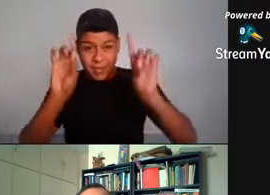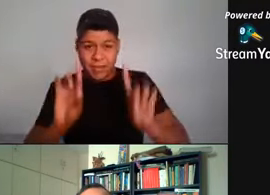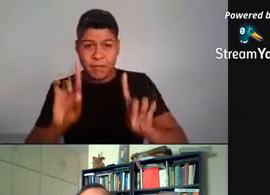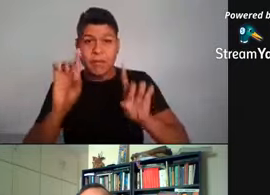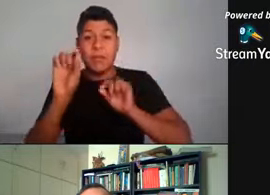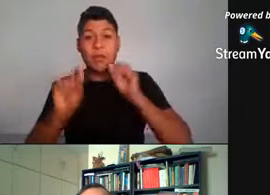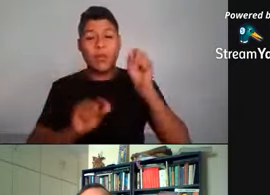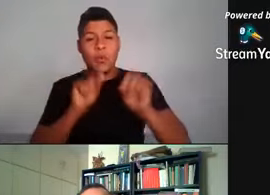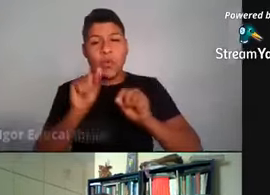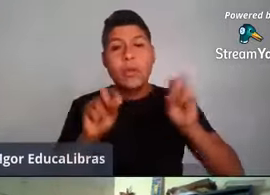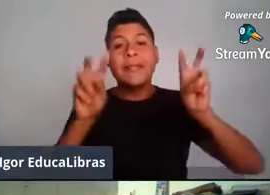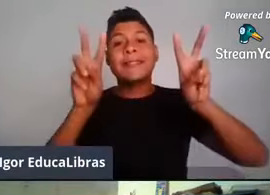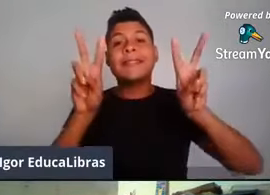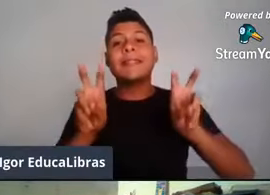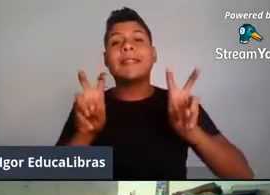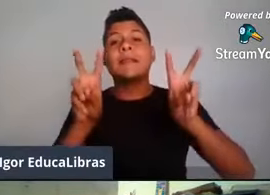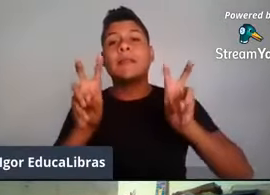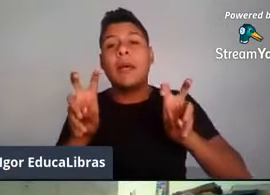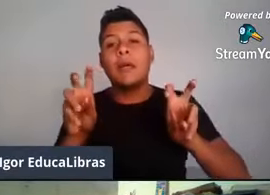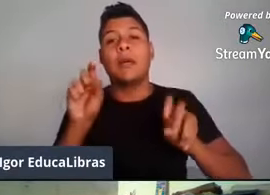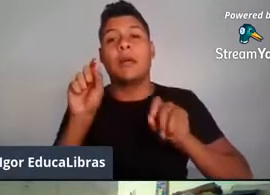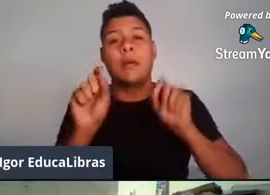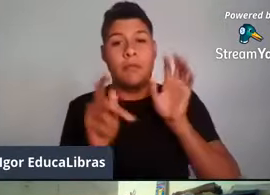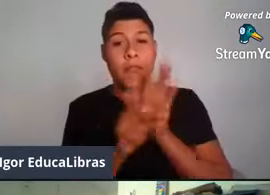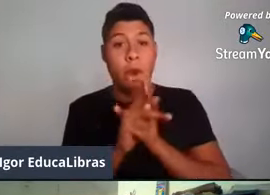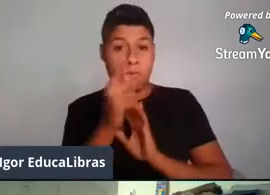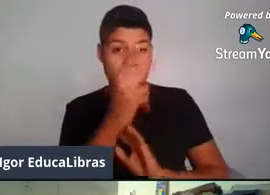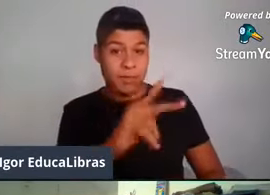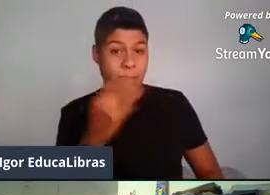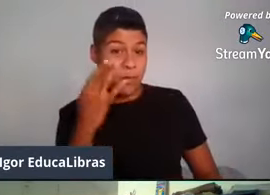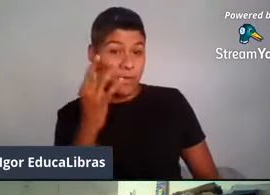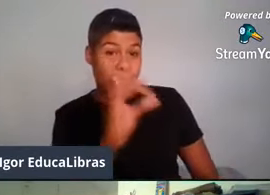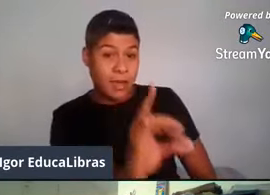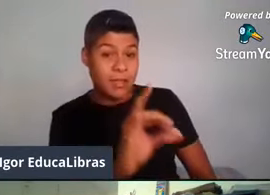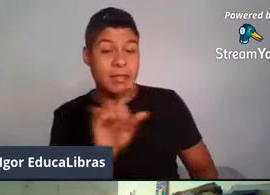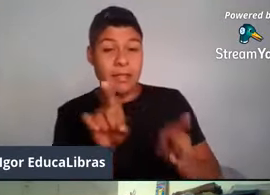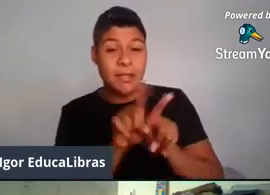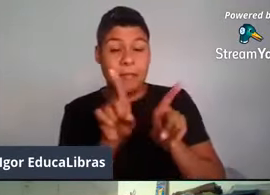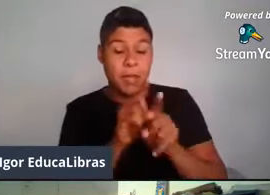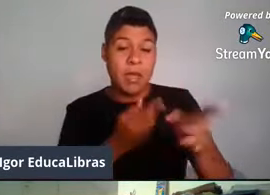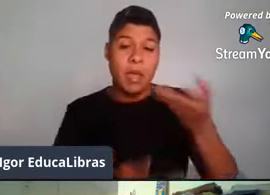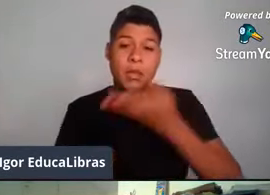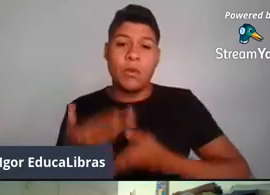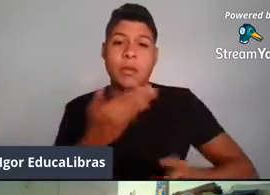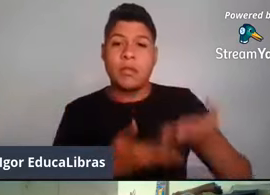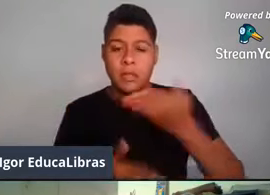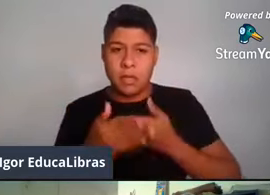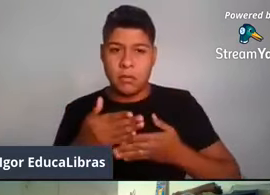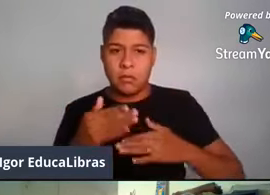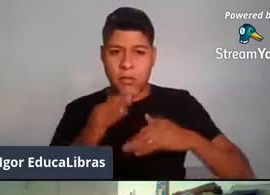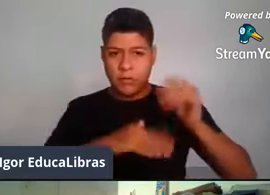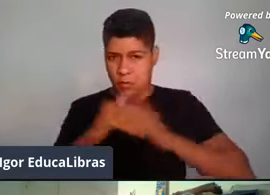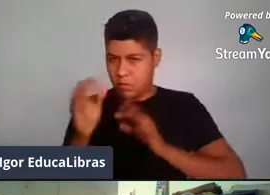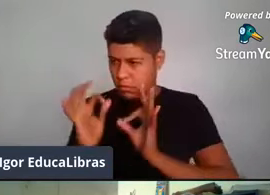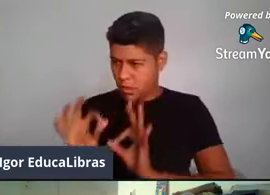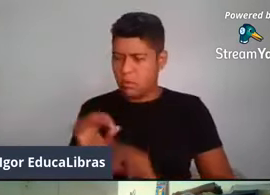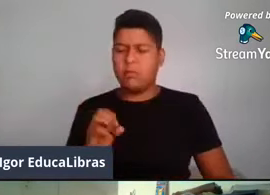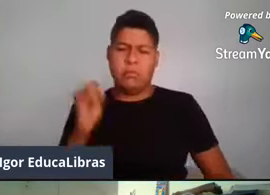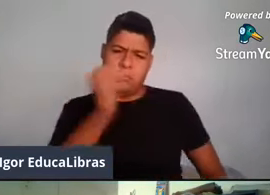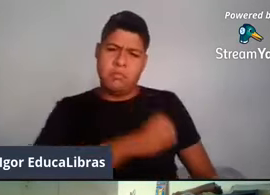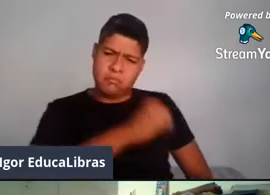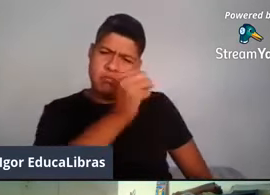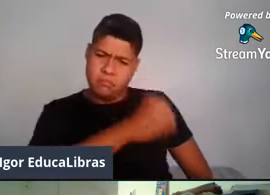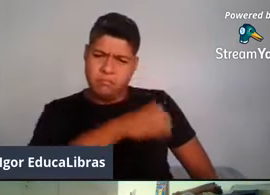um tema não só do seu interesse, mas como de sua atuação profissional, certo? Sim.